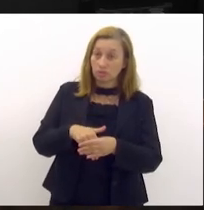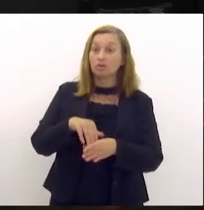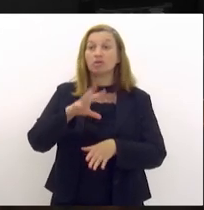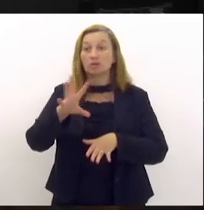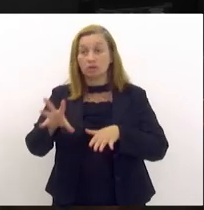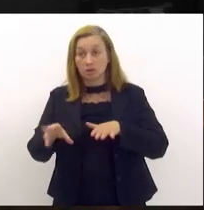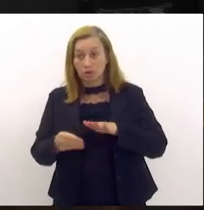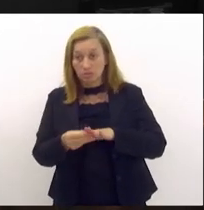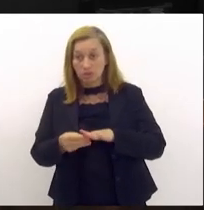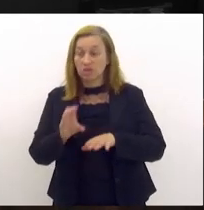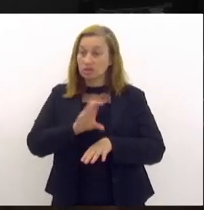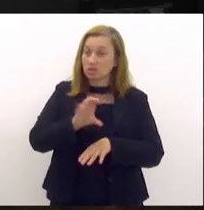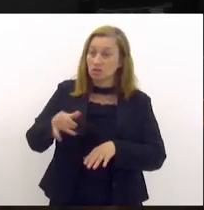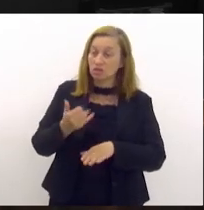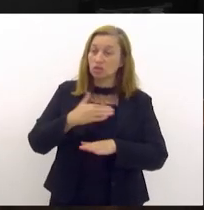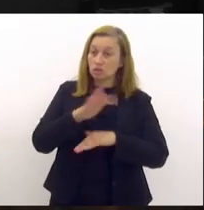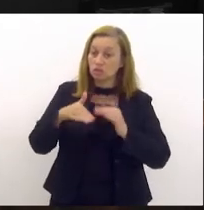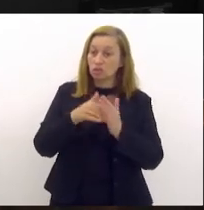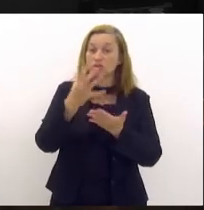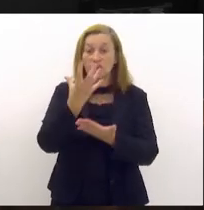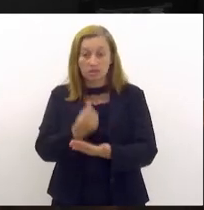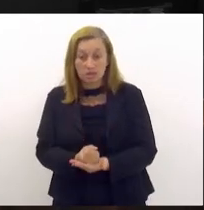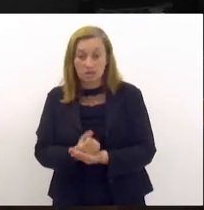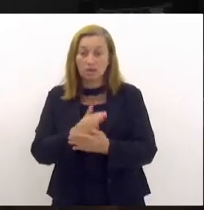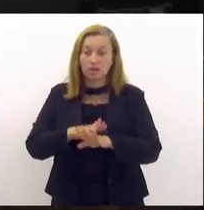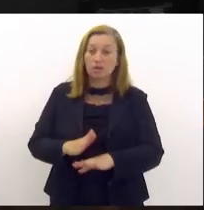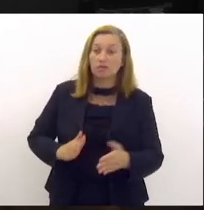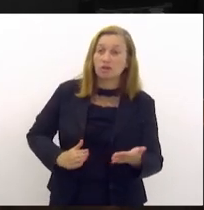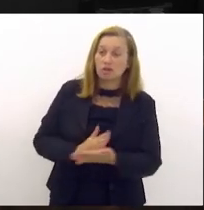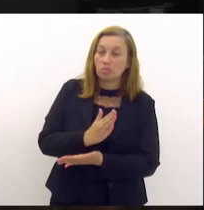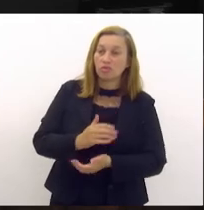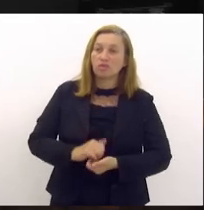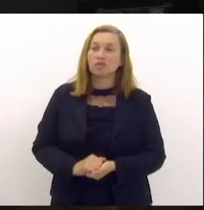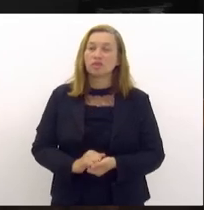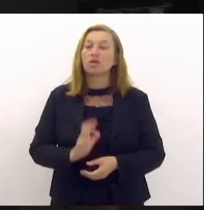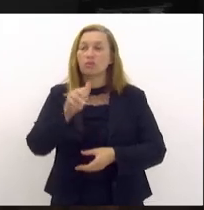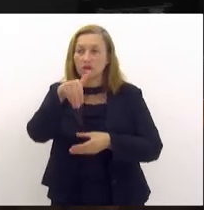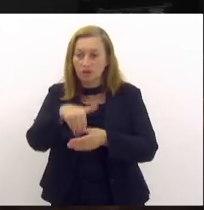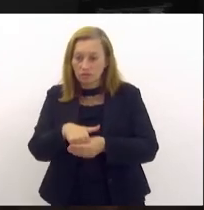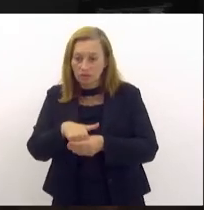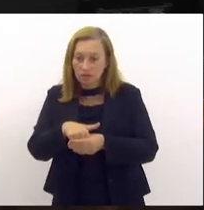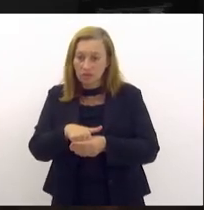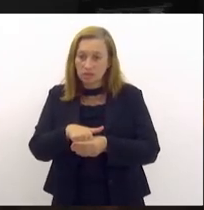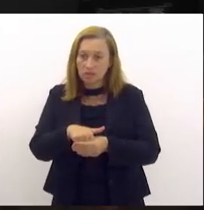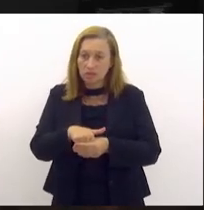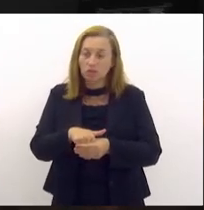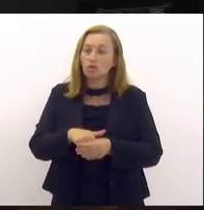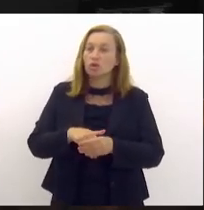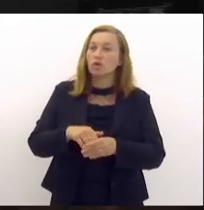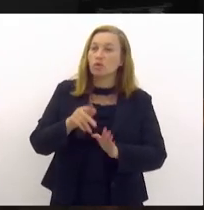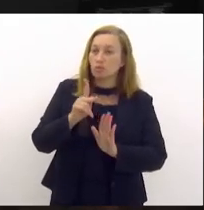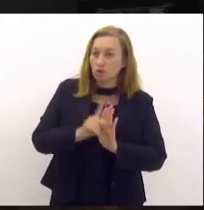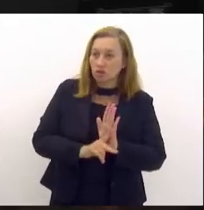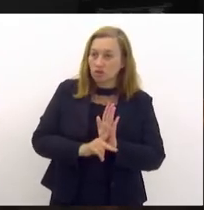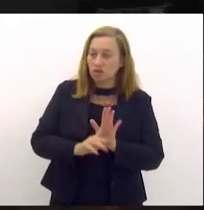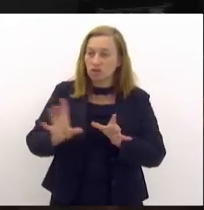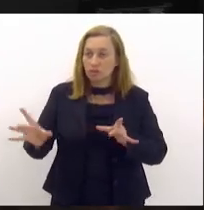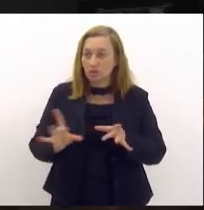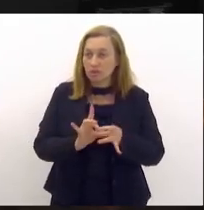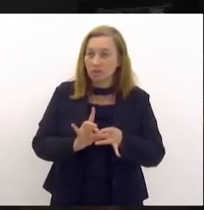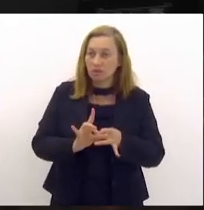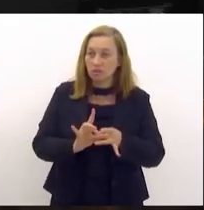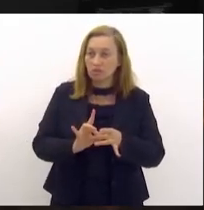da CCJ. Senhores que aprovam, permaneçam como estão. Aprovado. Em votação, o projeto assim